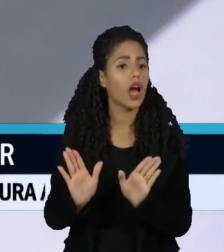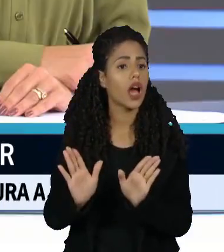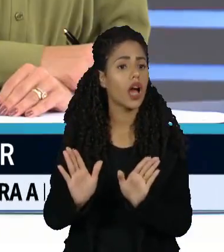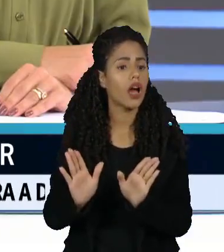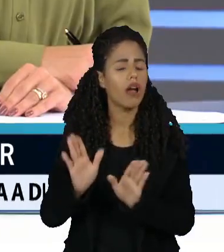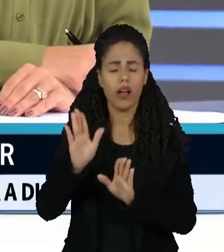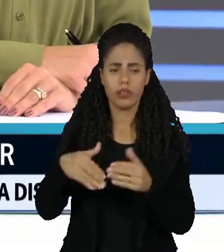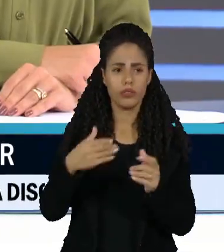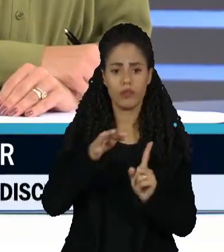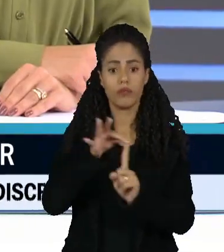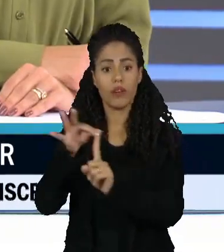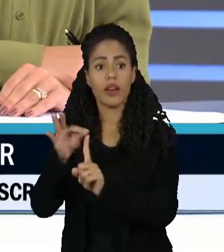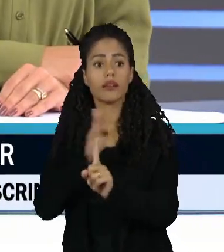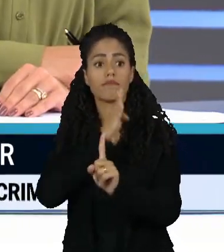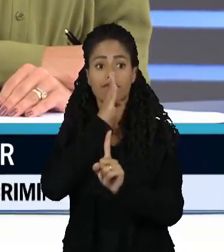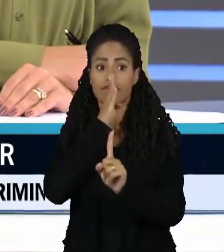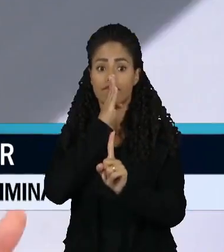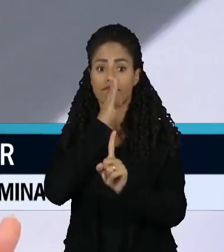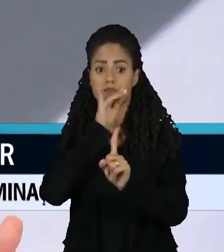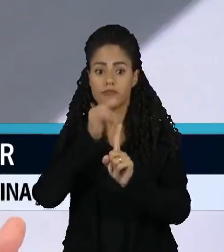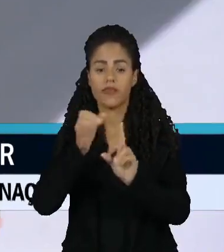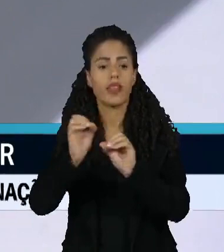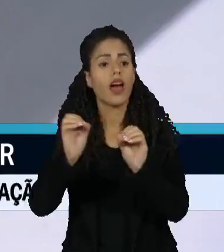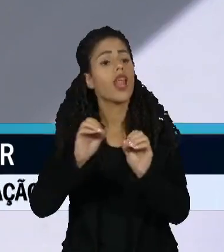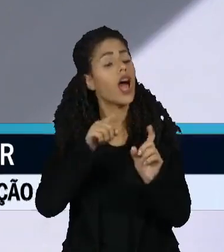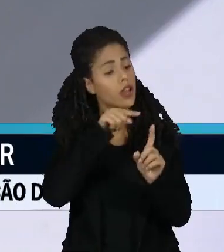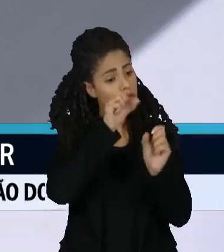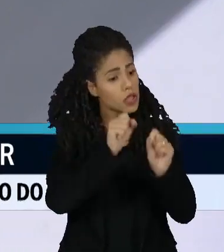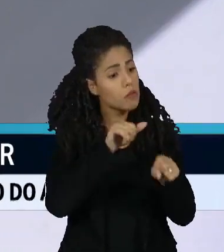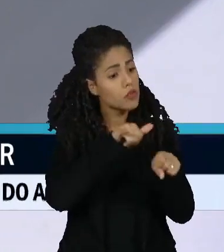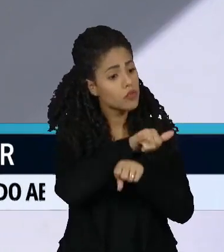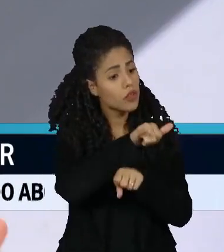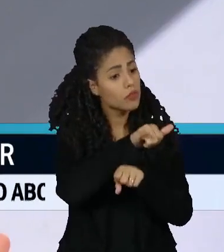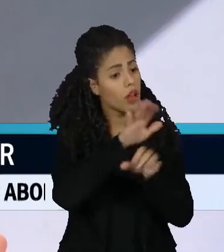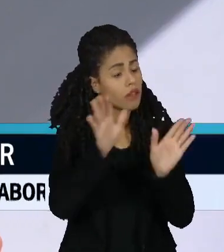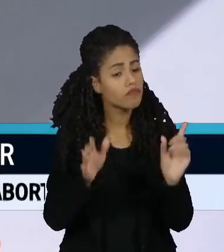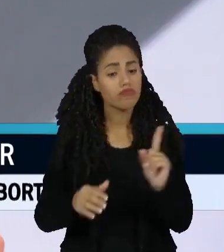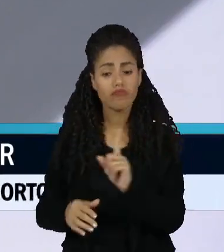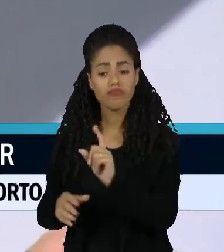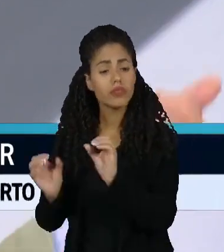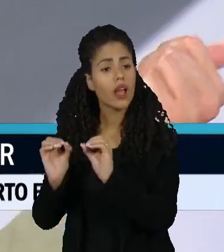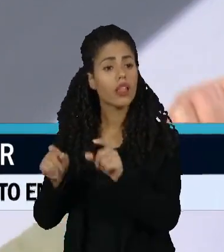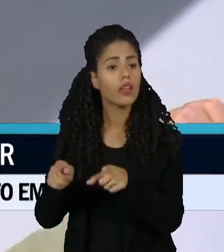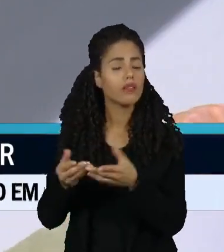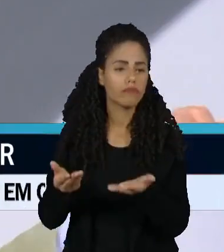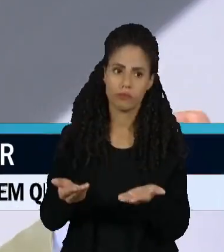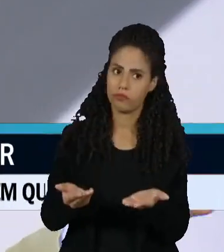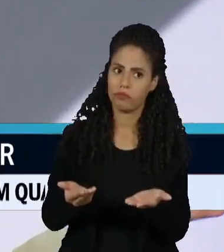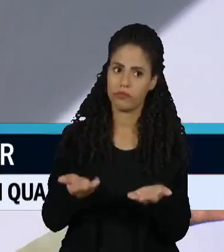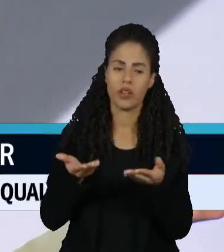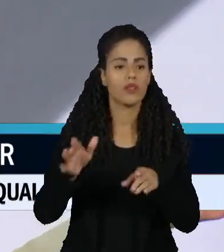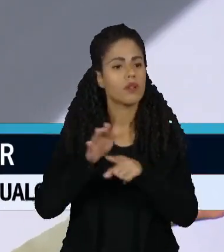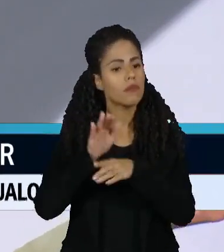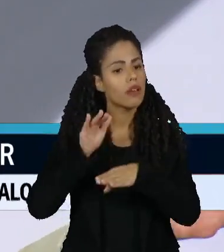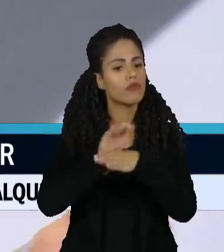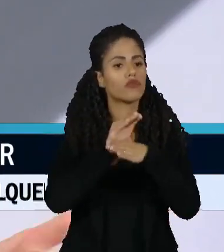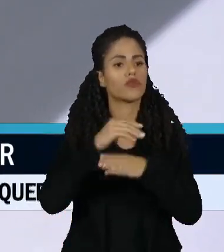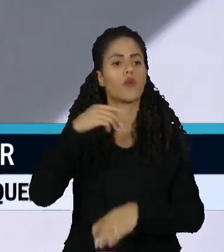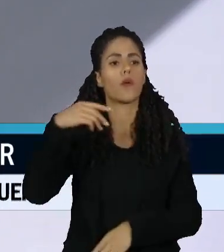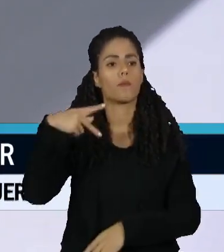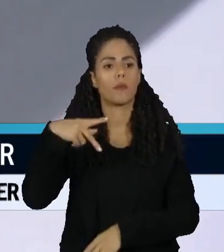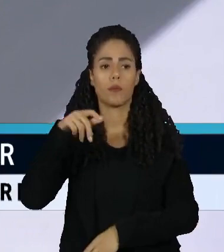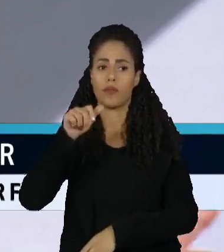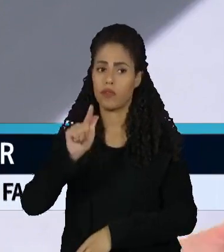para não se incriminar. Deram o direito deles não comparecerem, ou seja, eles também ajudaram, assim como o Procurador-Geral da